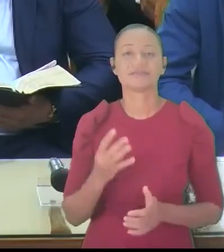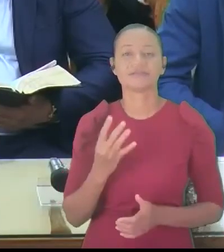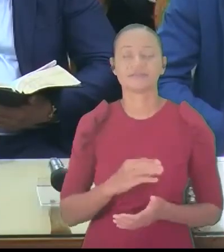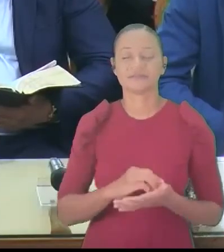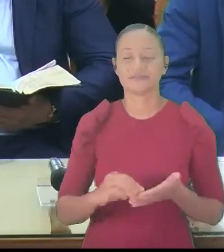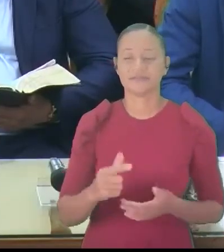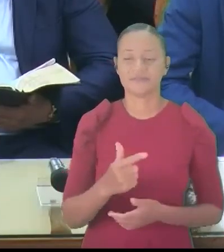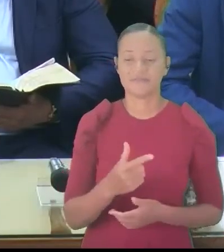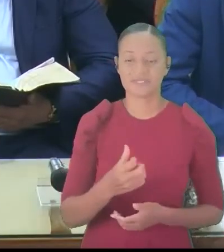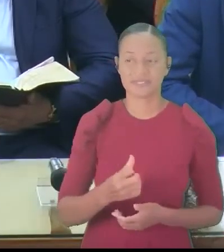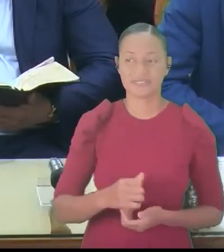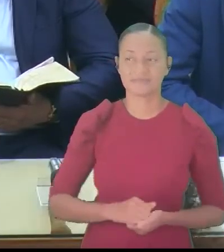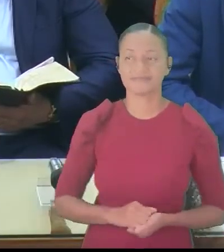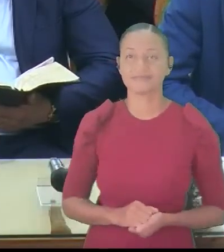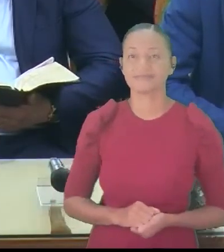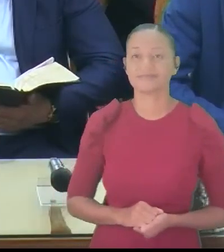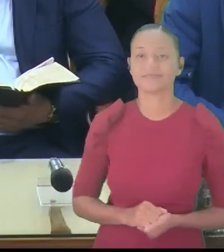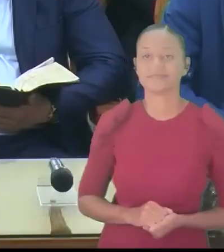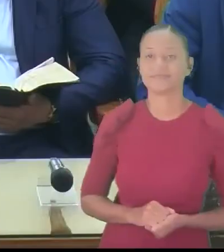26.